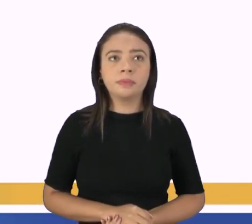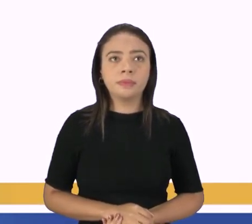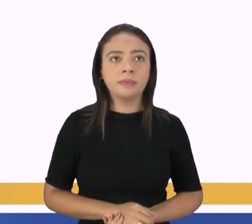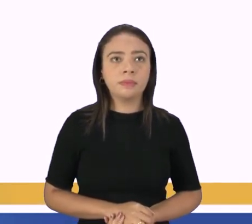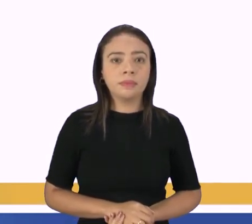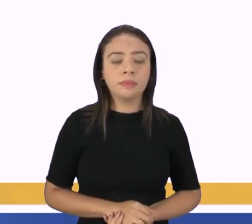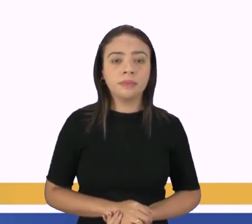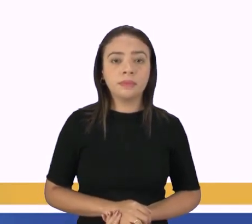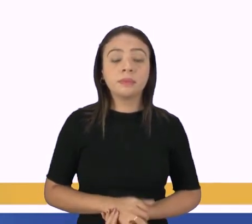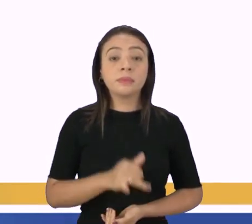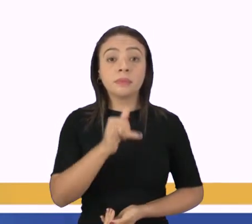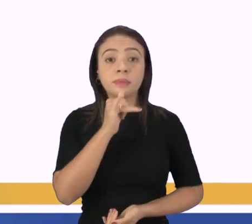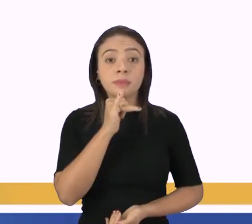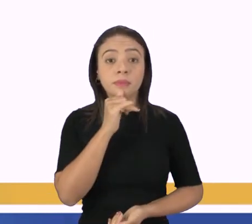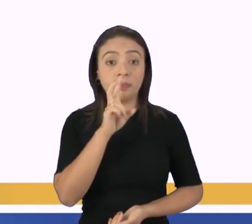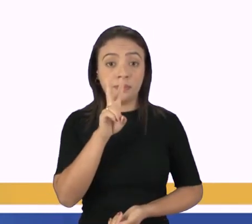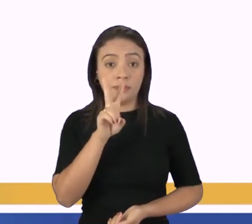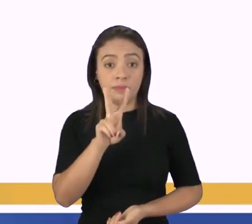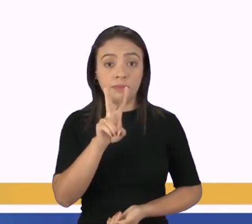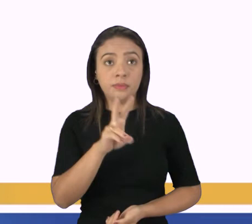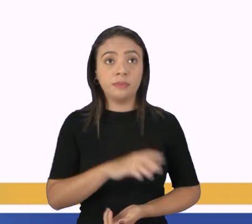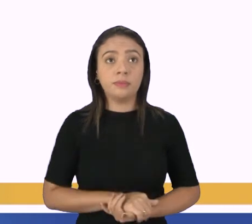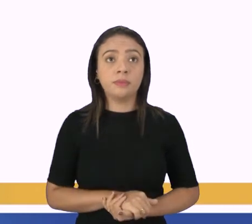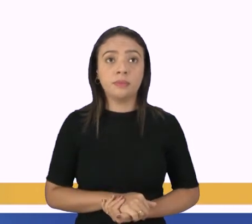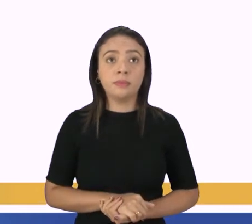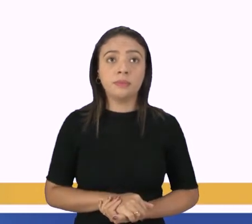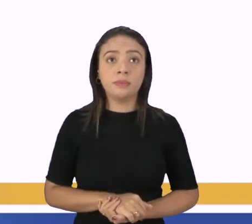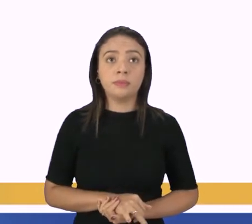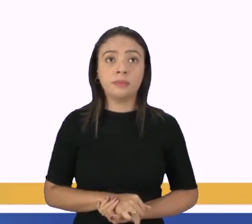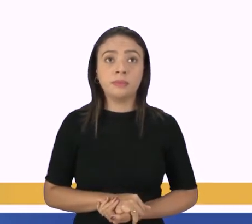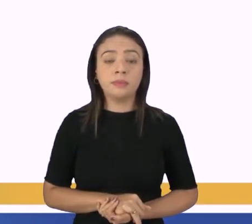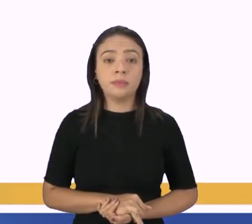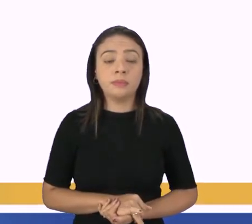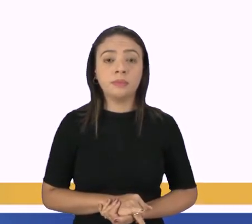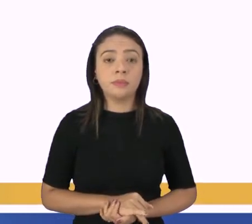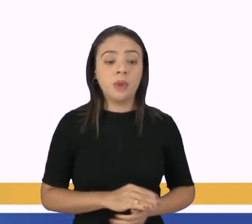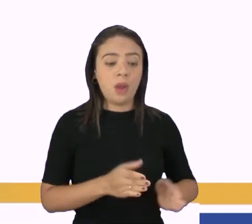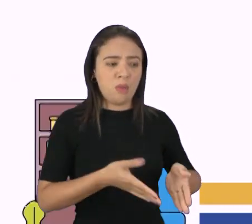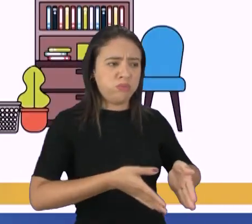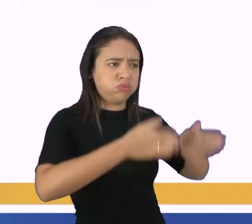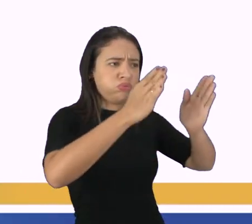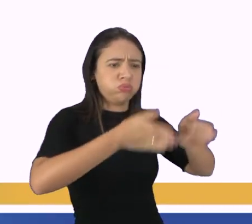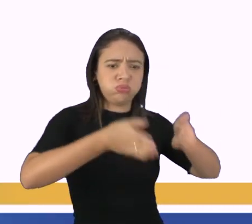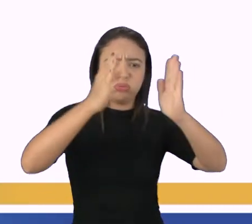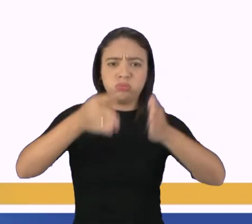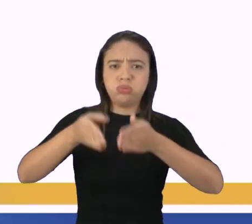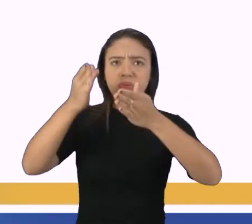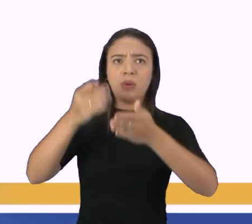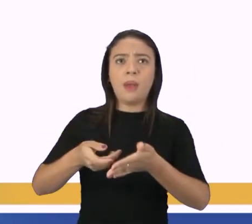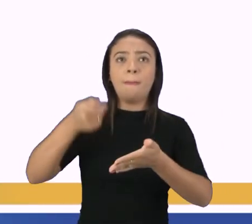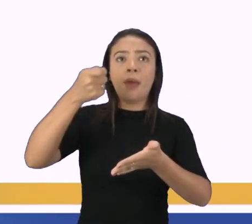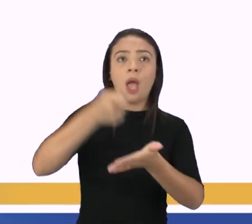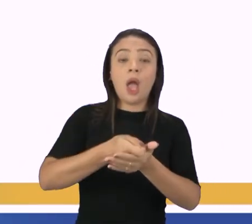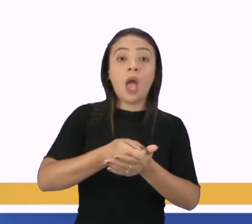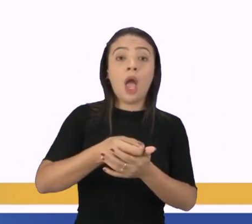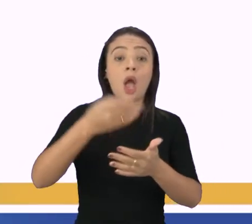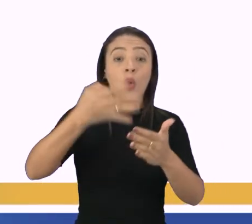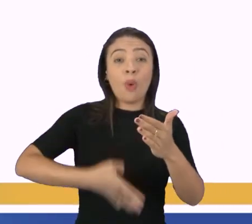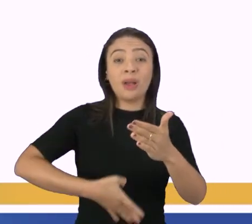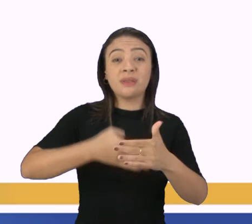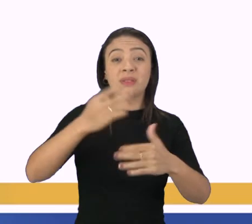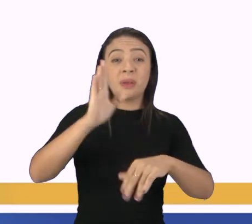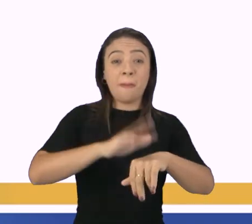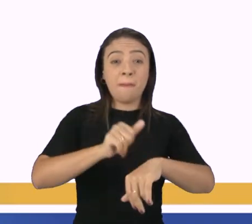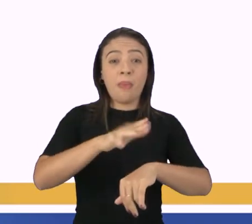Situação problema 2. Uma estante custa 4 vezes o preço de uma cadeira. Qual o preço da estante